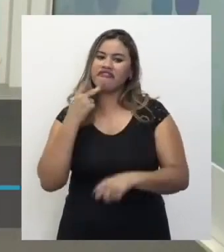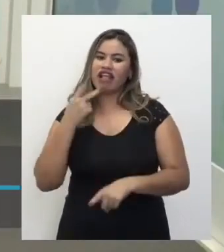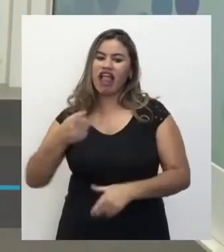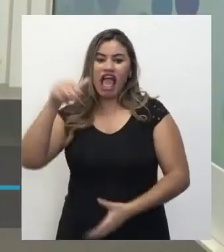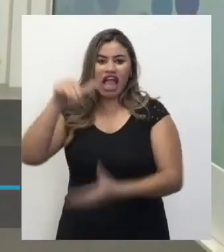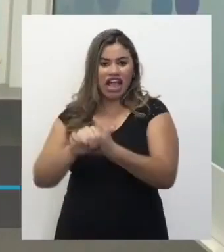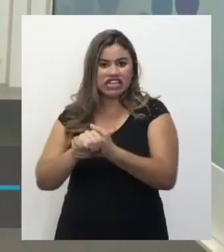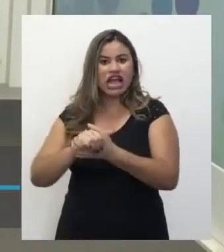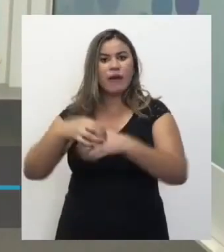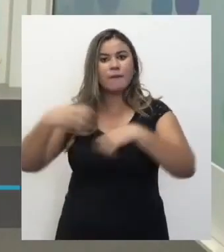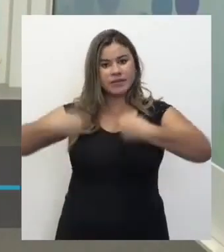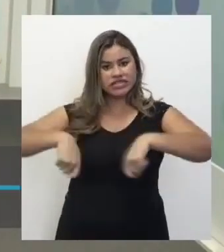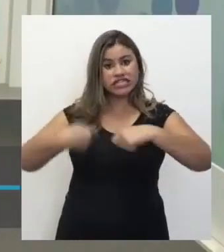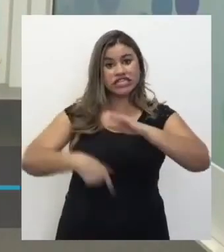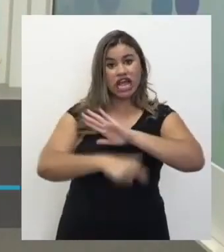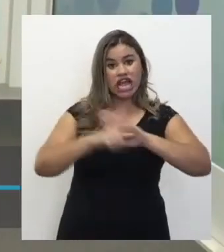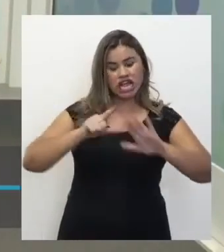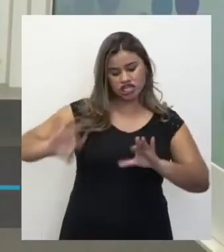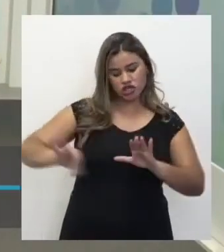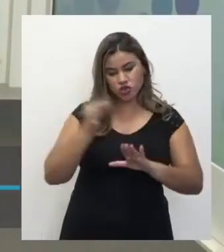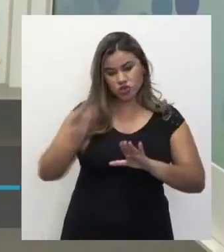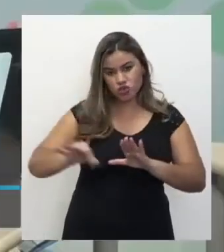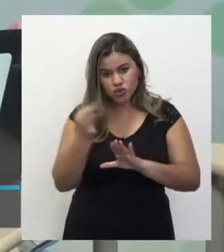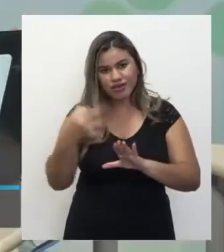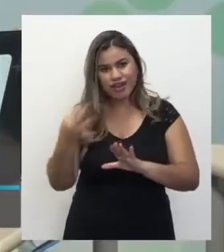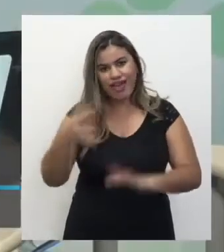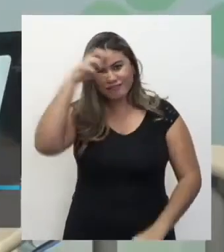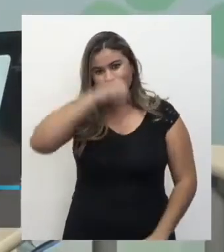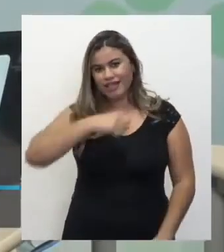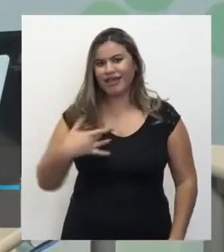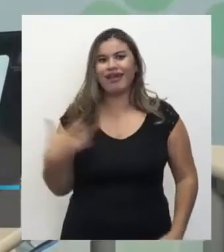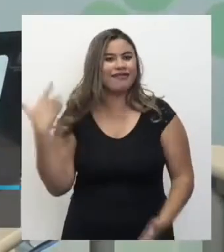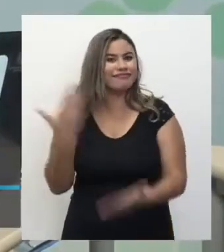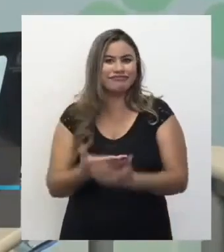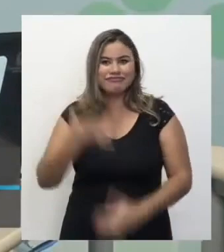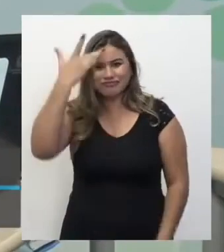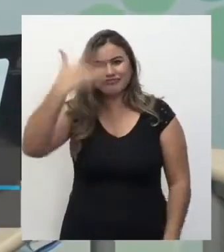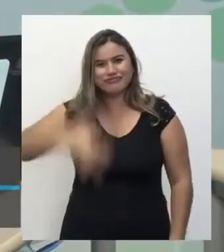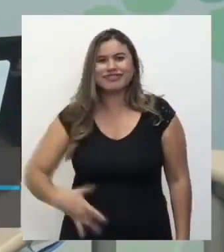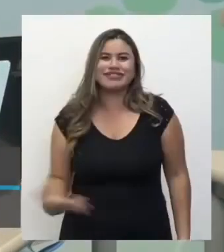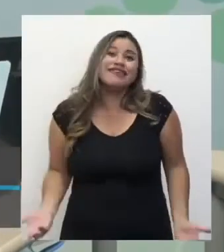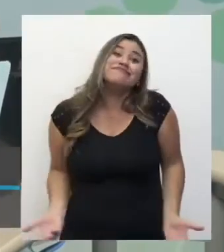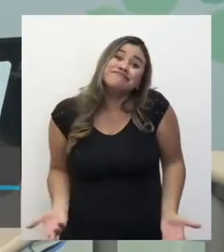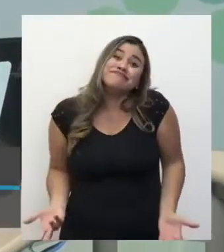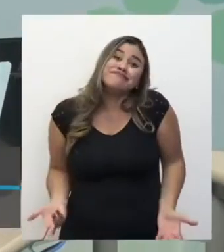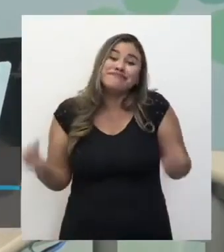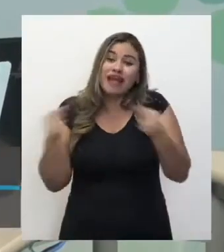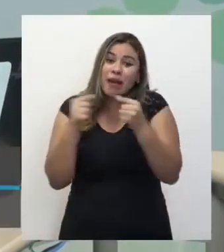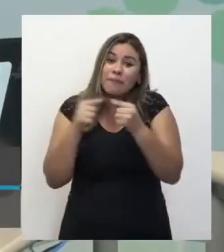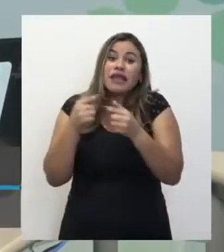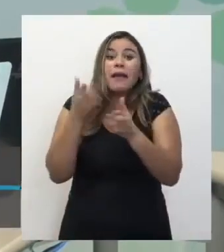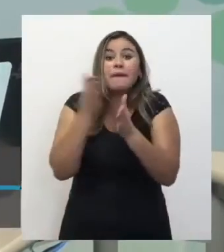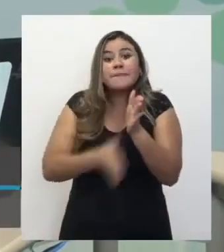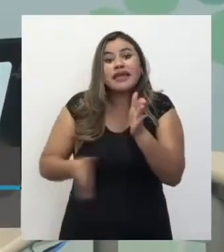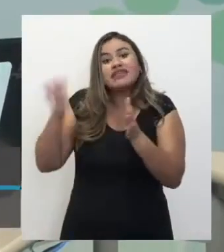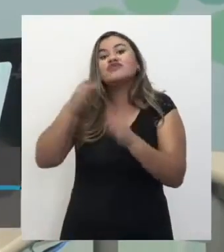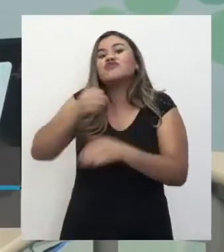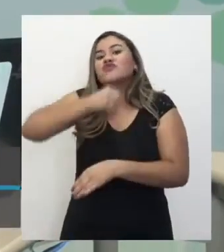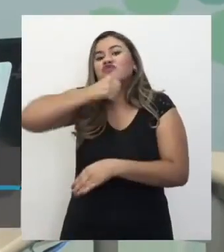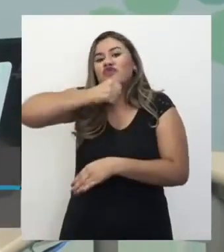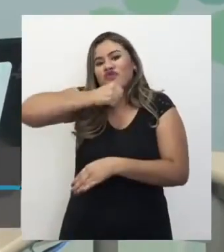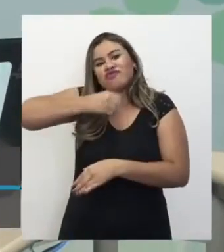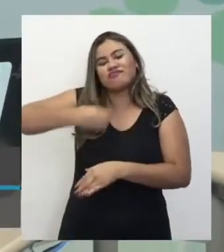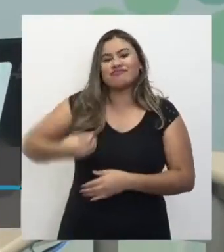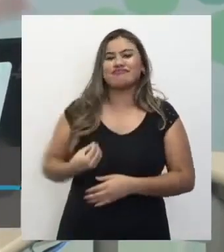sei lá, para estar preparada, eu tinha que costurar, saber costurar, e eu não sei, né? Então era um valor da época. Era um valor da época da porque sua na avó, época as mulheres perfeito. estudavam bordado,